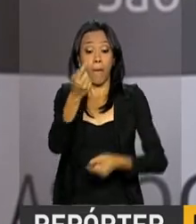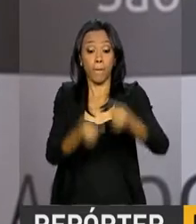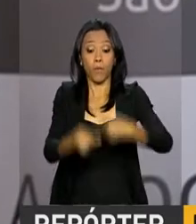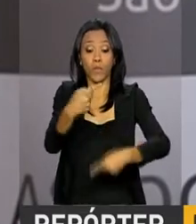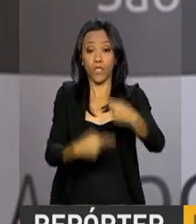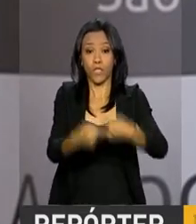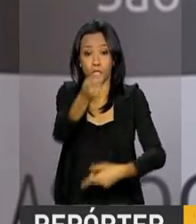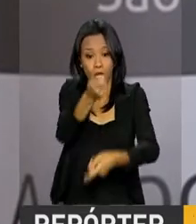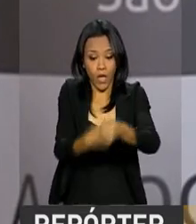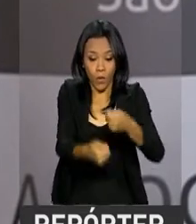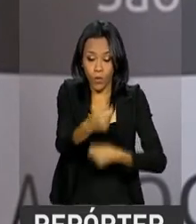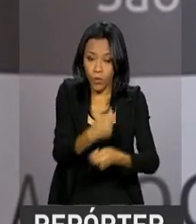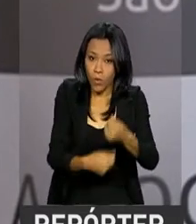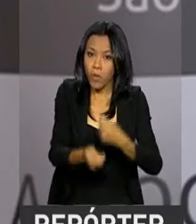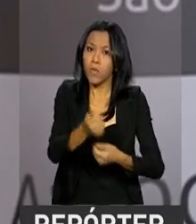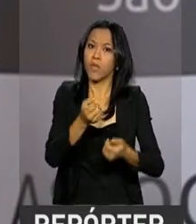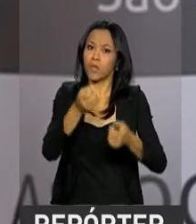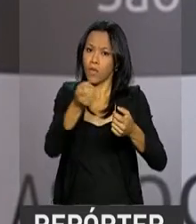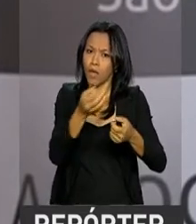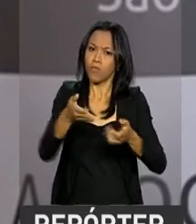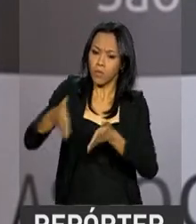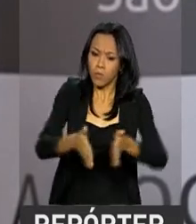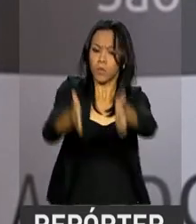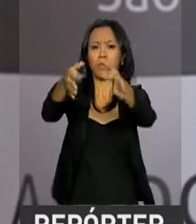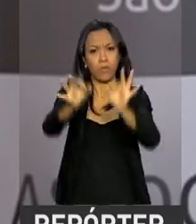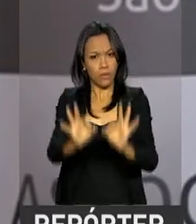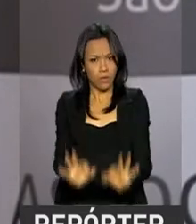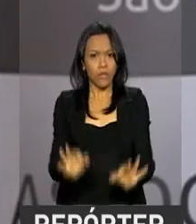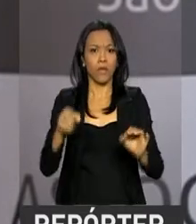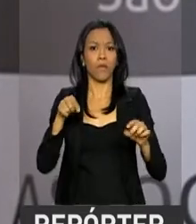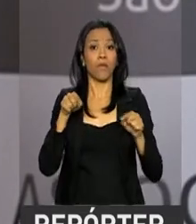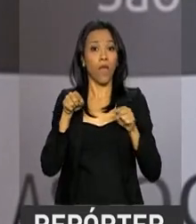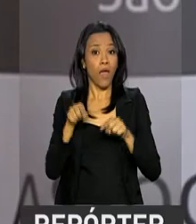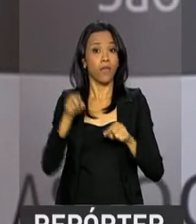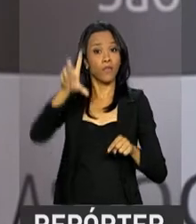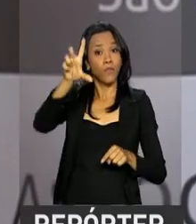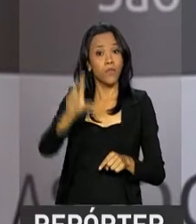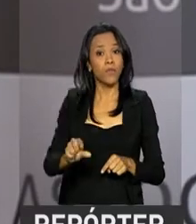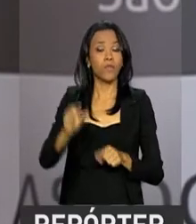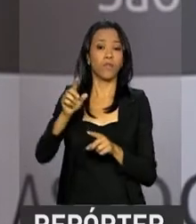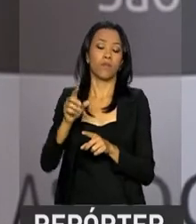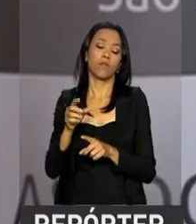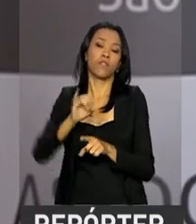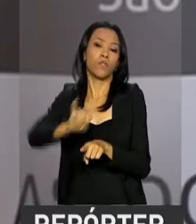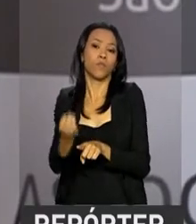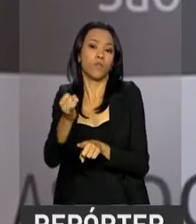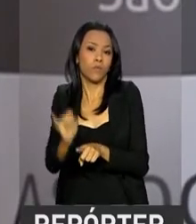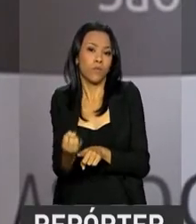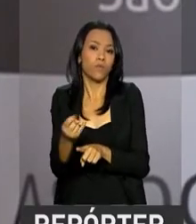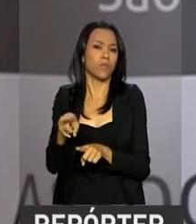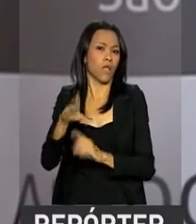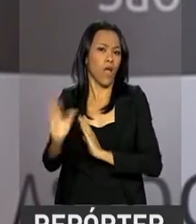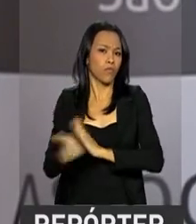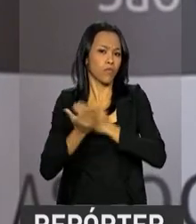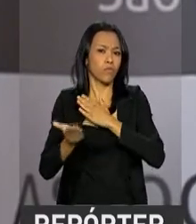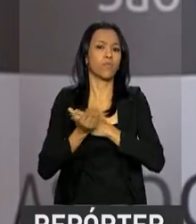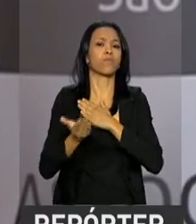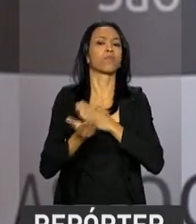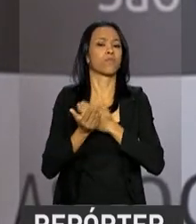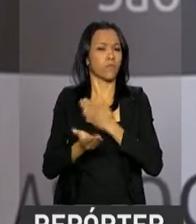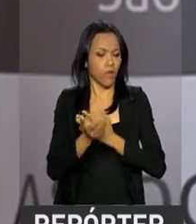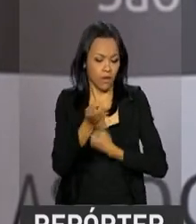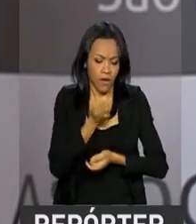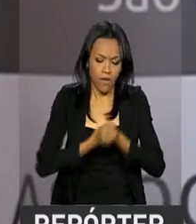já está na versão correta essa queda da taxa de juros tenha ajudado bastante a